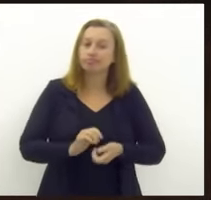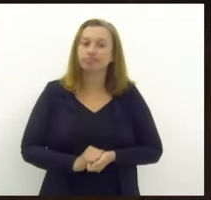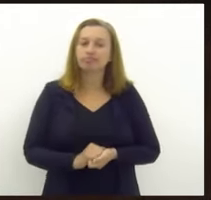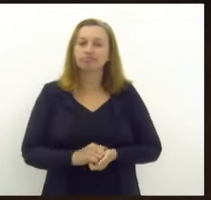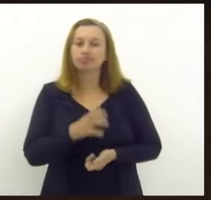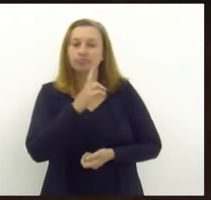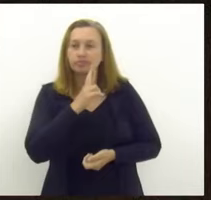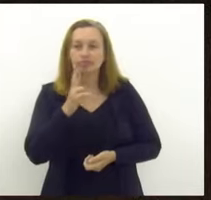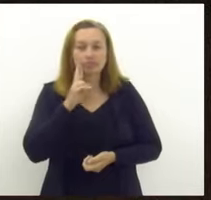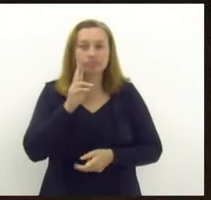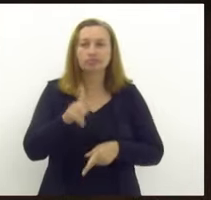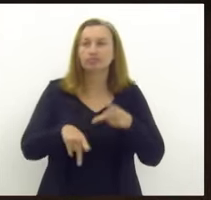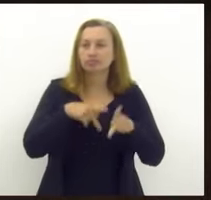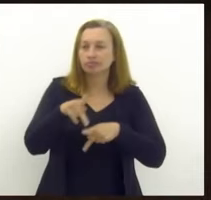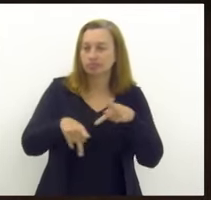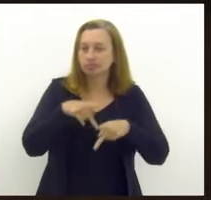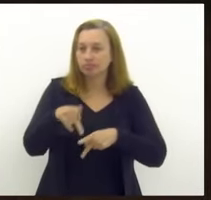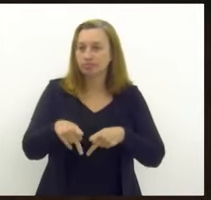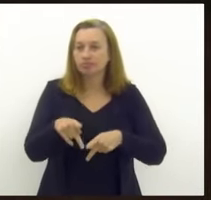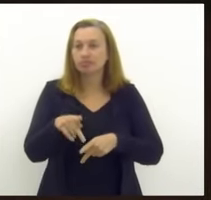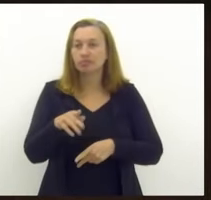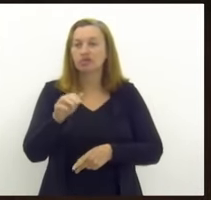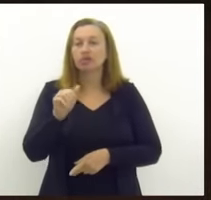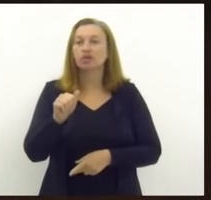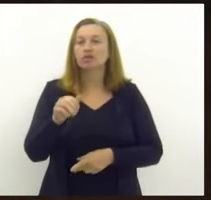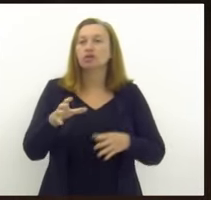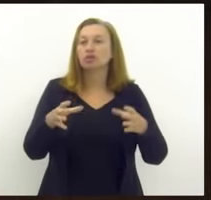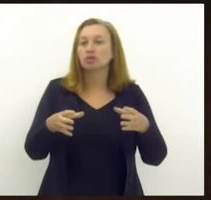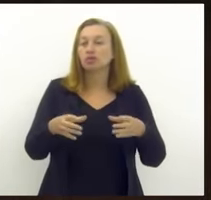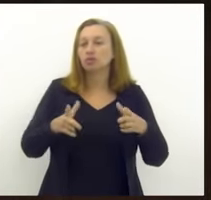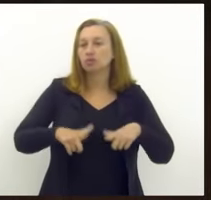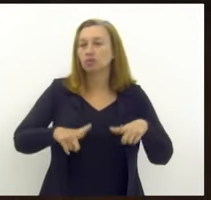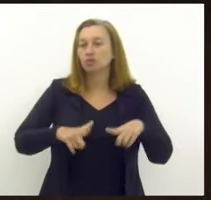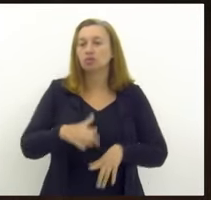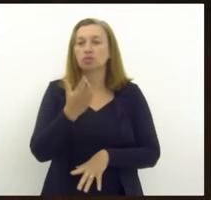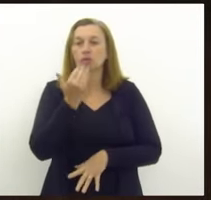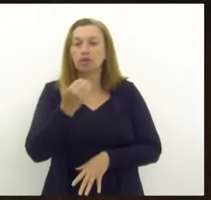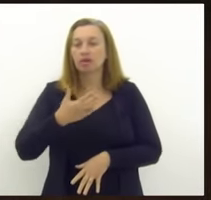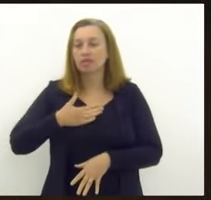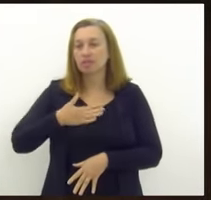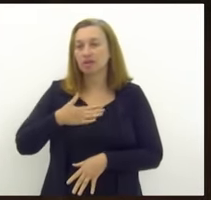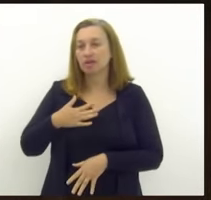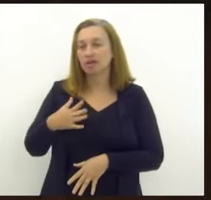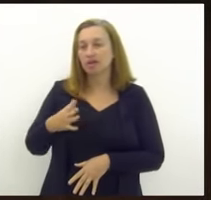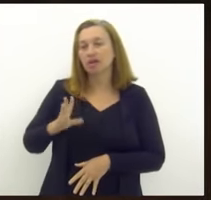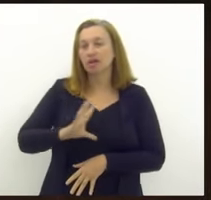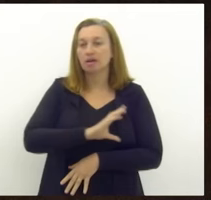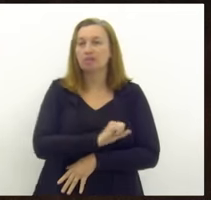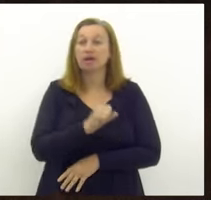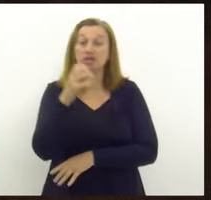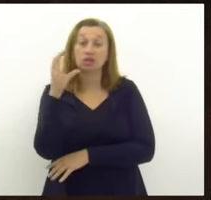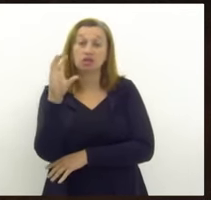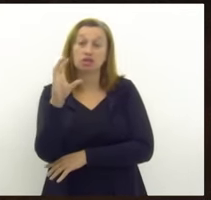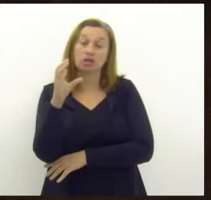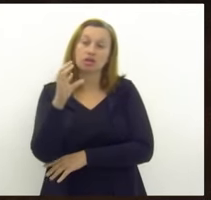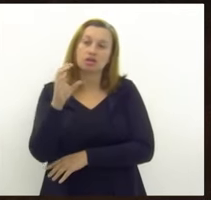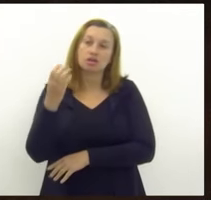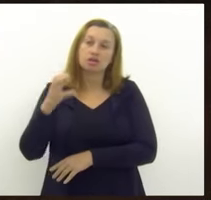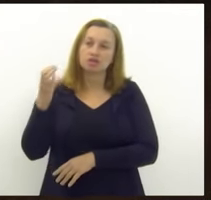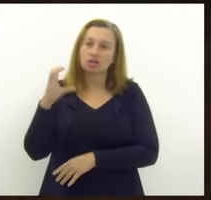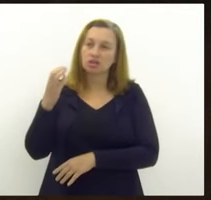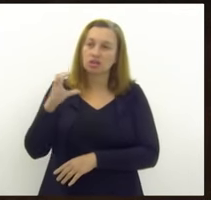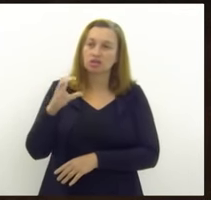restaurantes populares de bancos de alimentos eu lá na minha amada Niterói tive oportunidade de ser